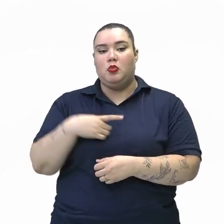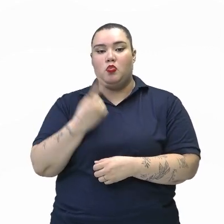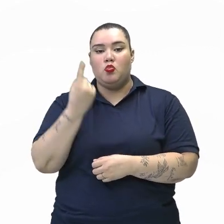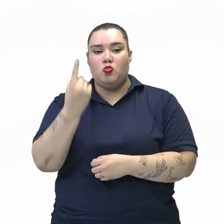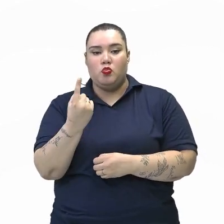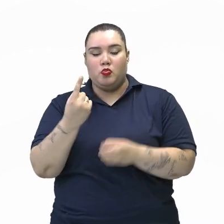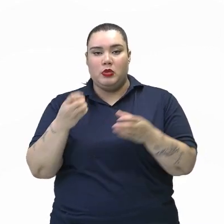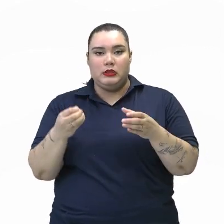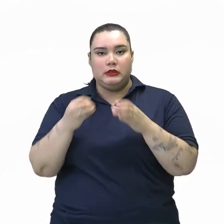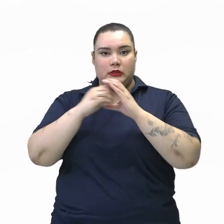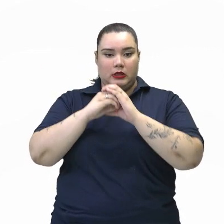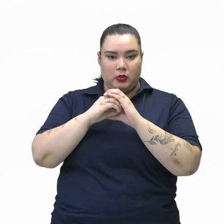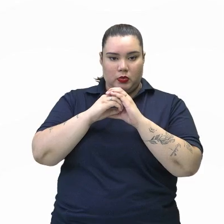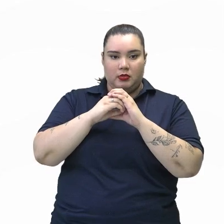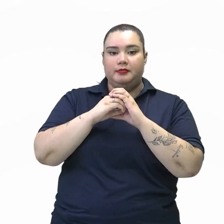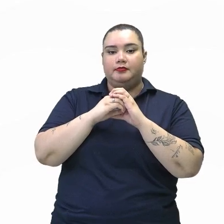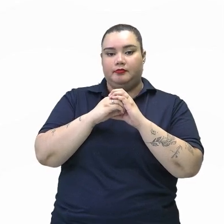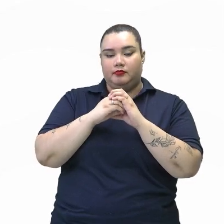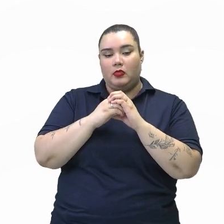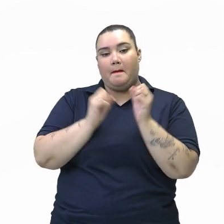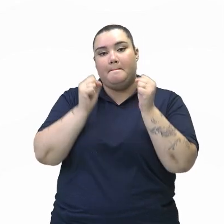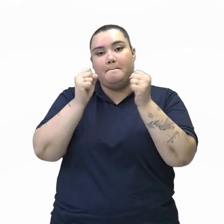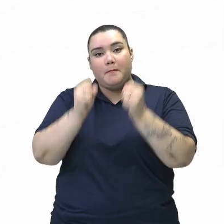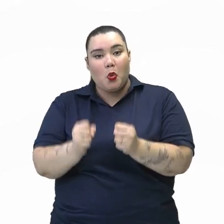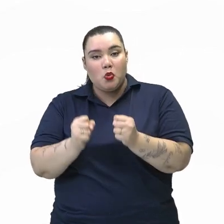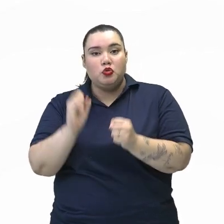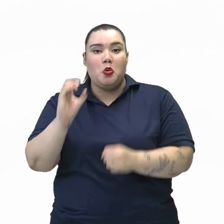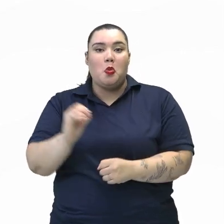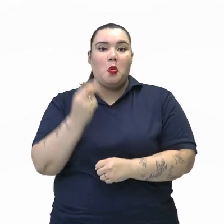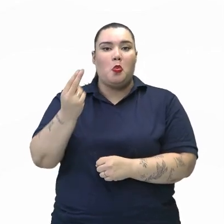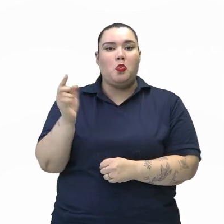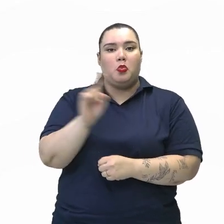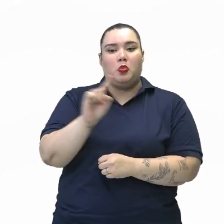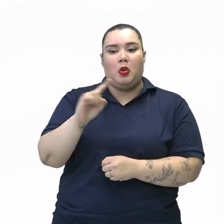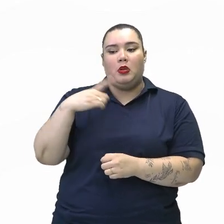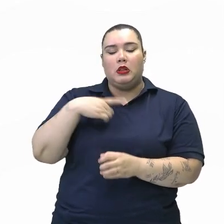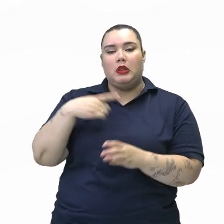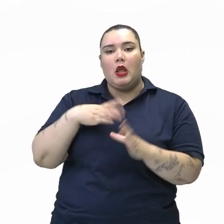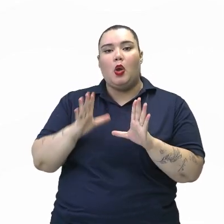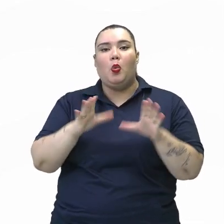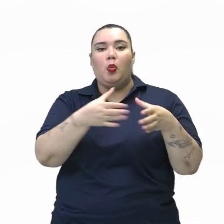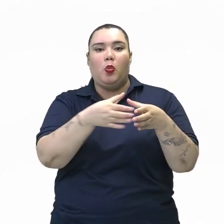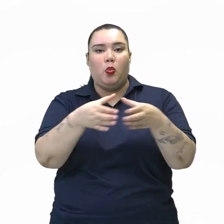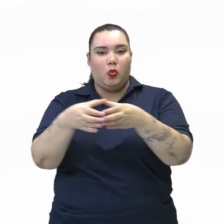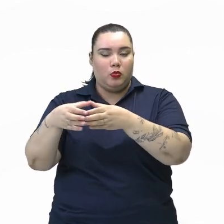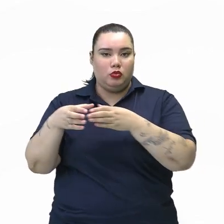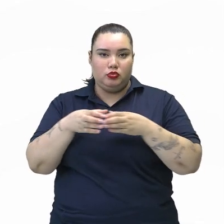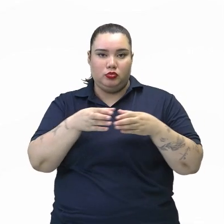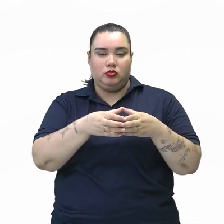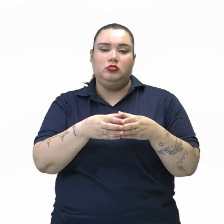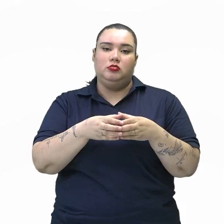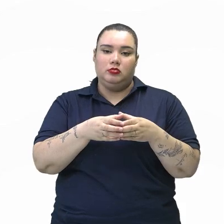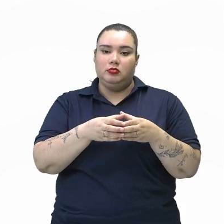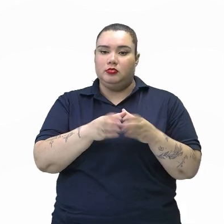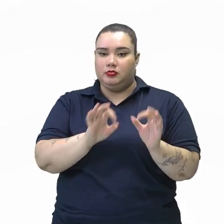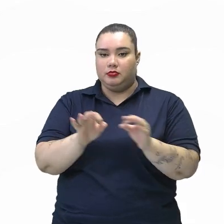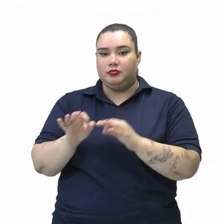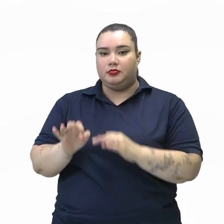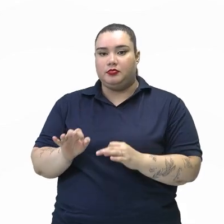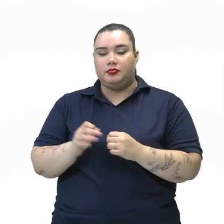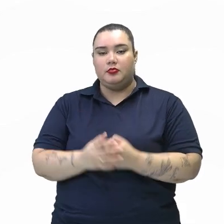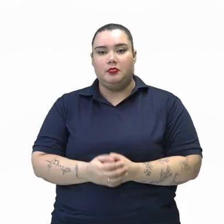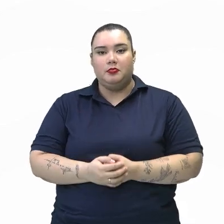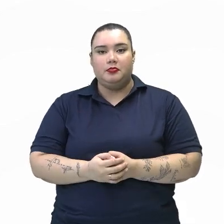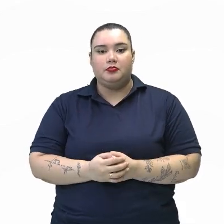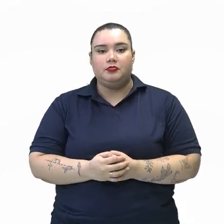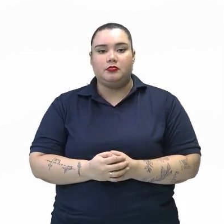uma única célula, né, e que podem ou não ser coloniais, né, eles podem se agrupar formando